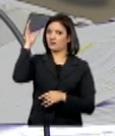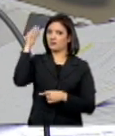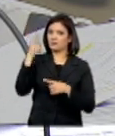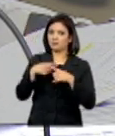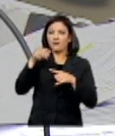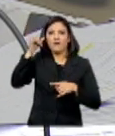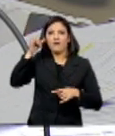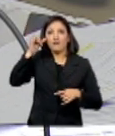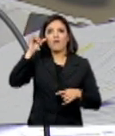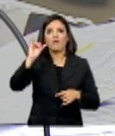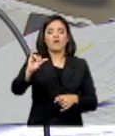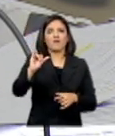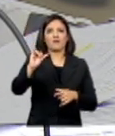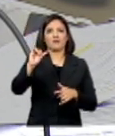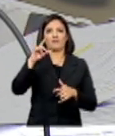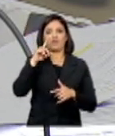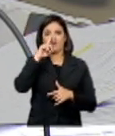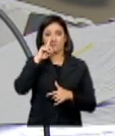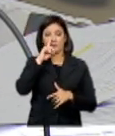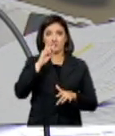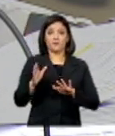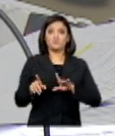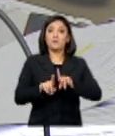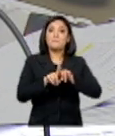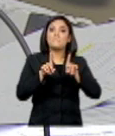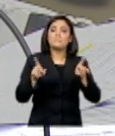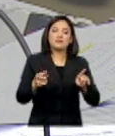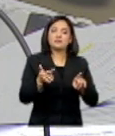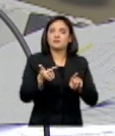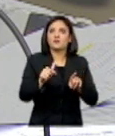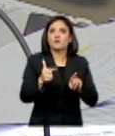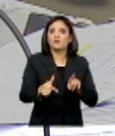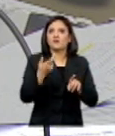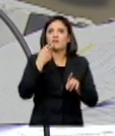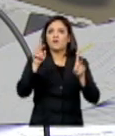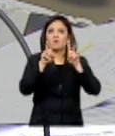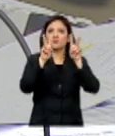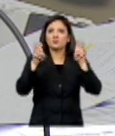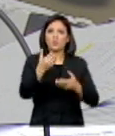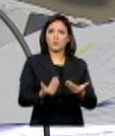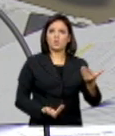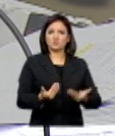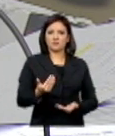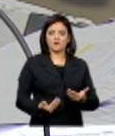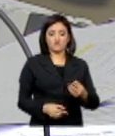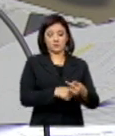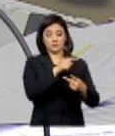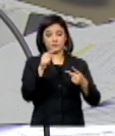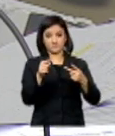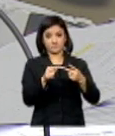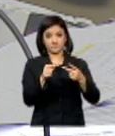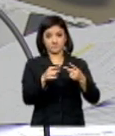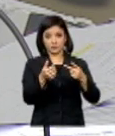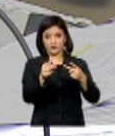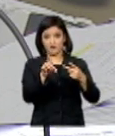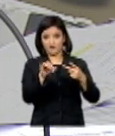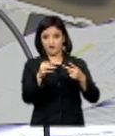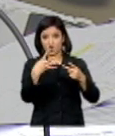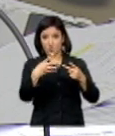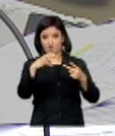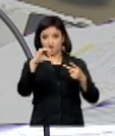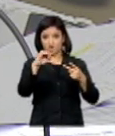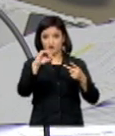numa numa segunda é a de ir à de 4 908 de relatoria da ministra